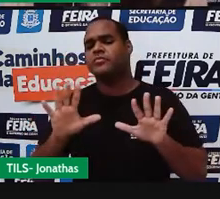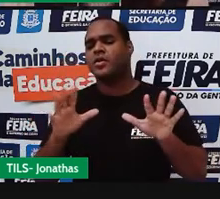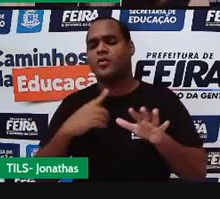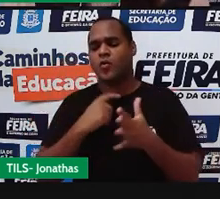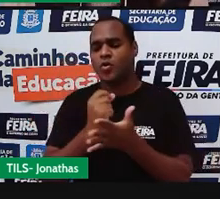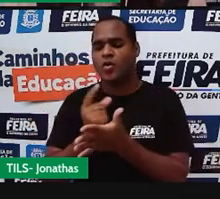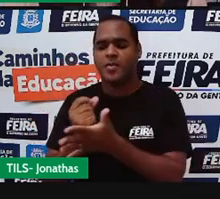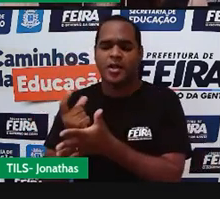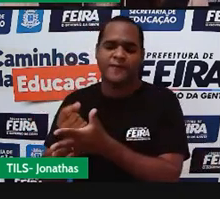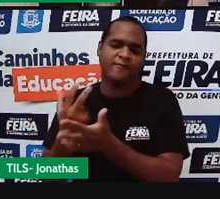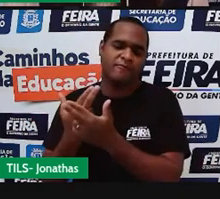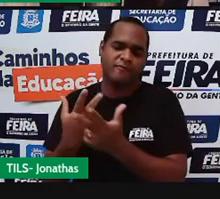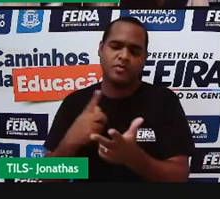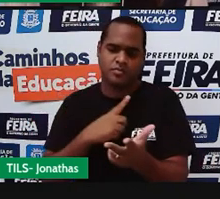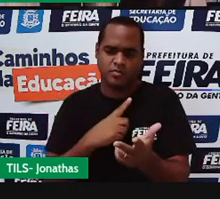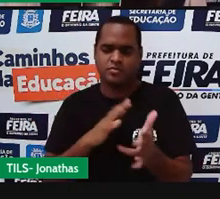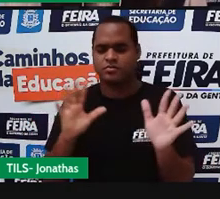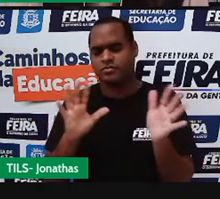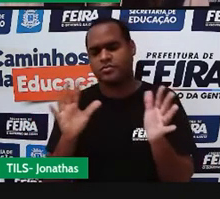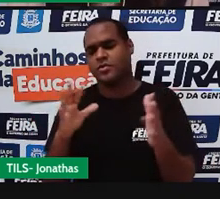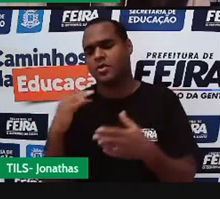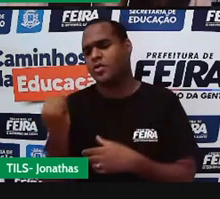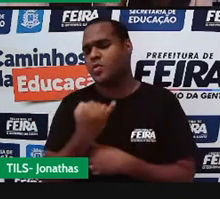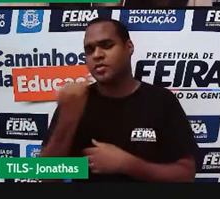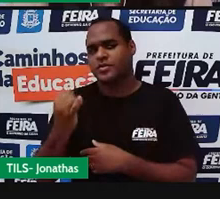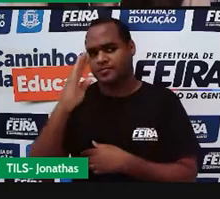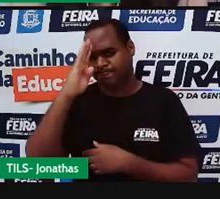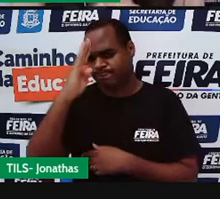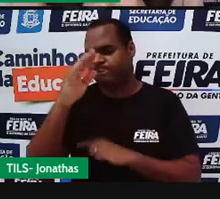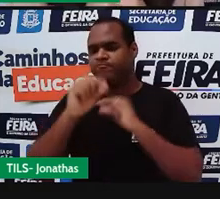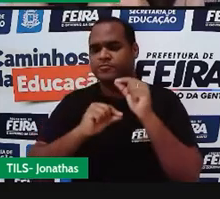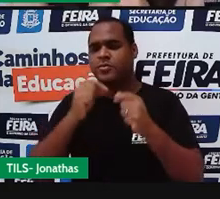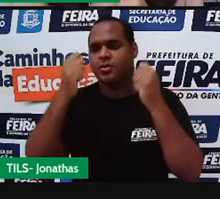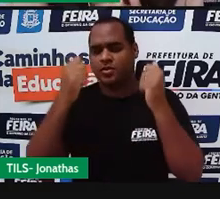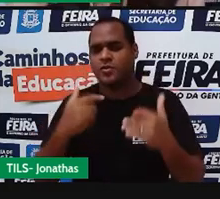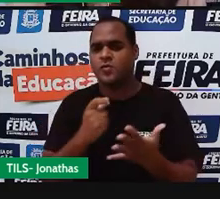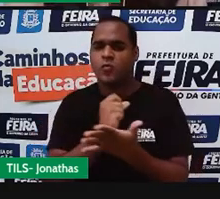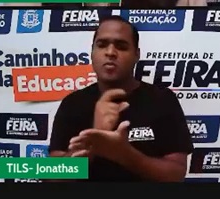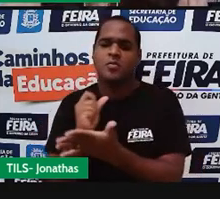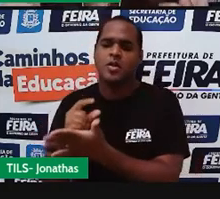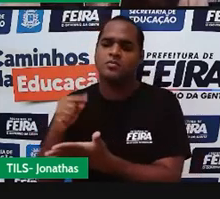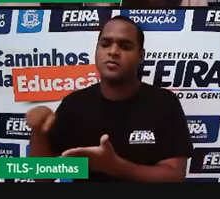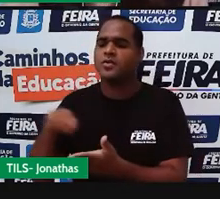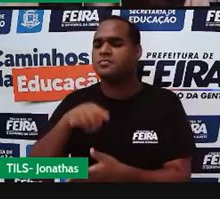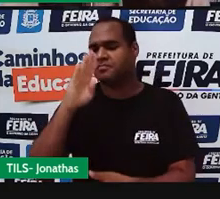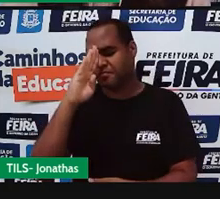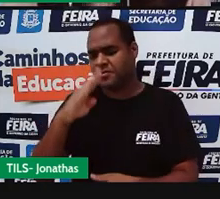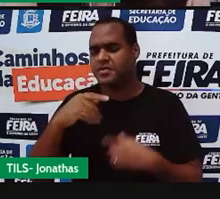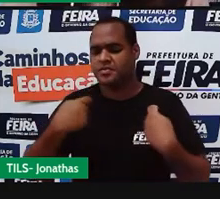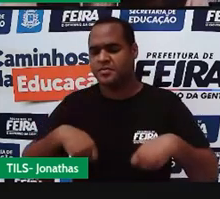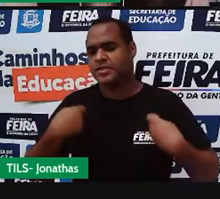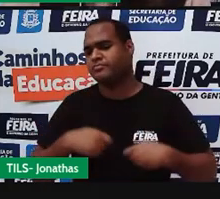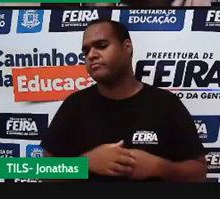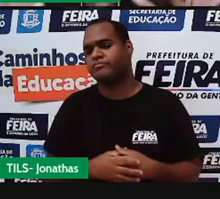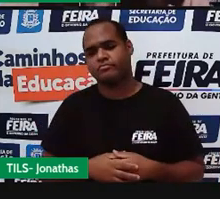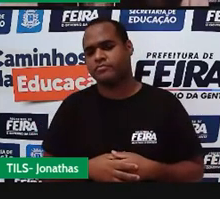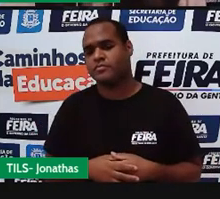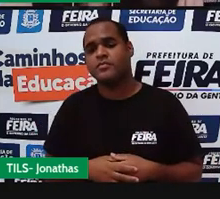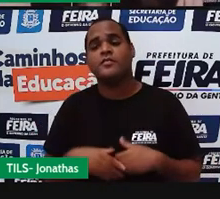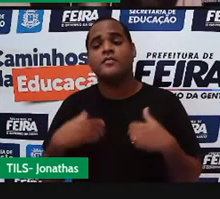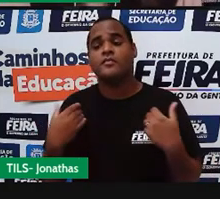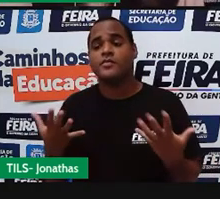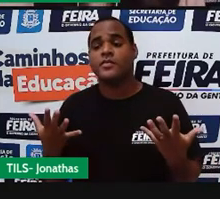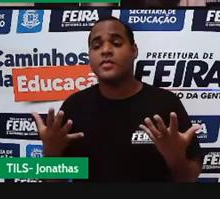comprando tudo que a gente quer é muito mais eficiente que a gente compra somente aquilo que a gente de fato preciso